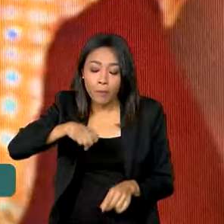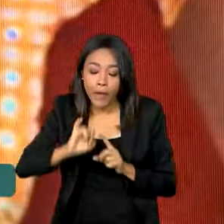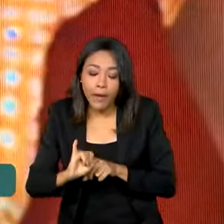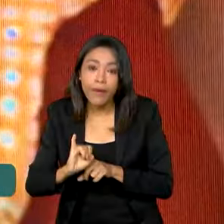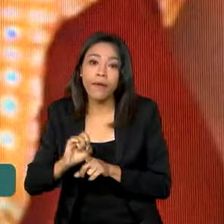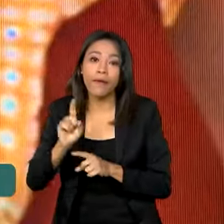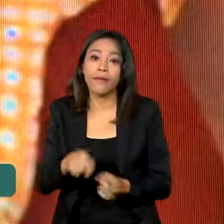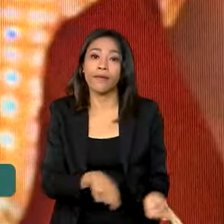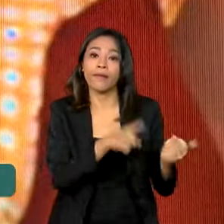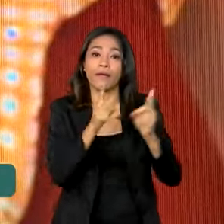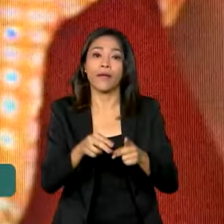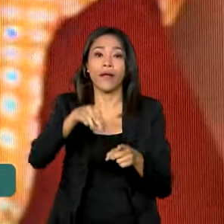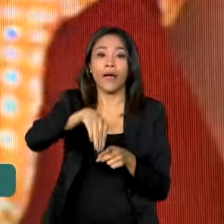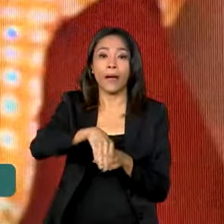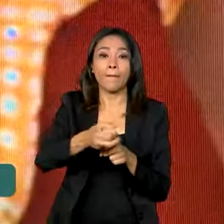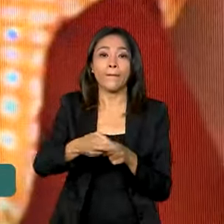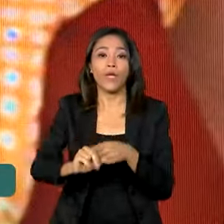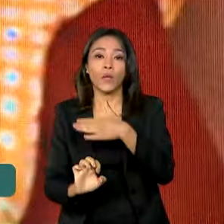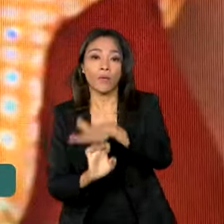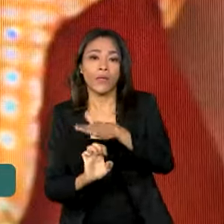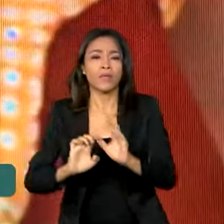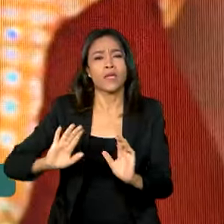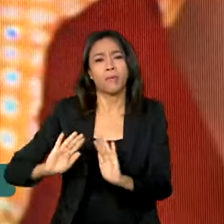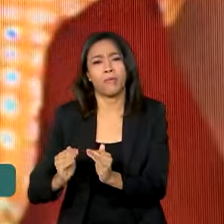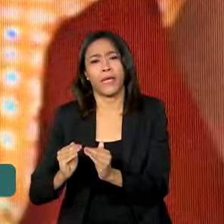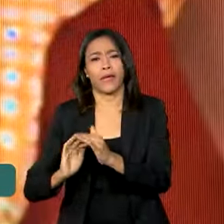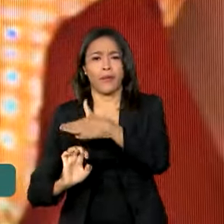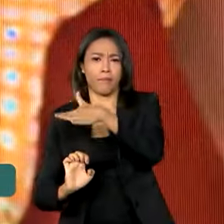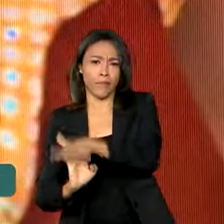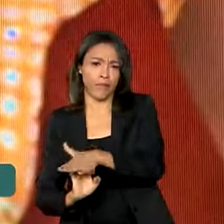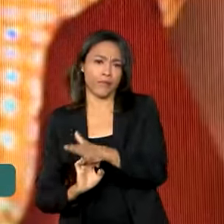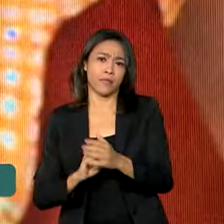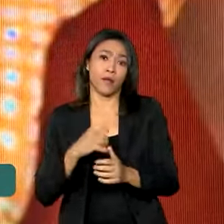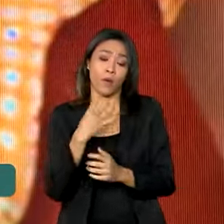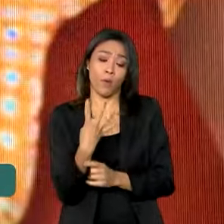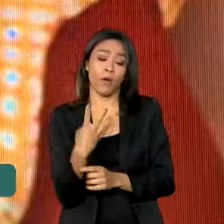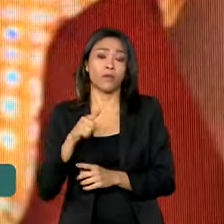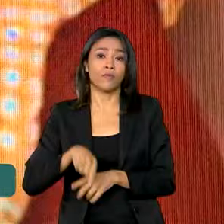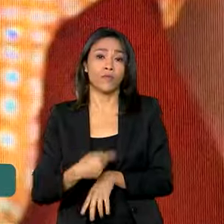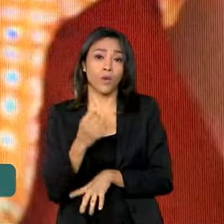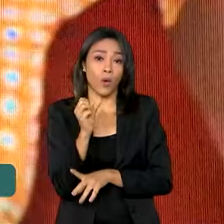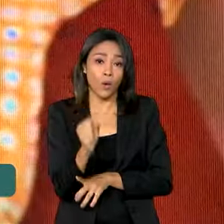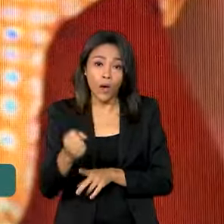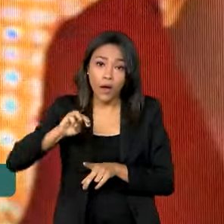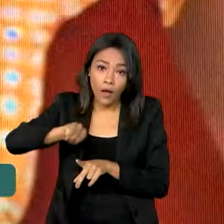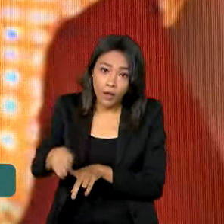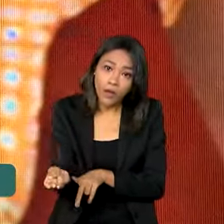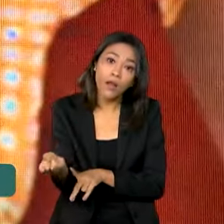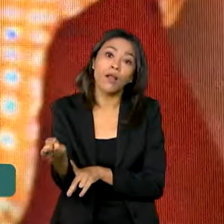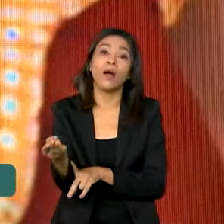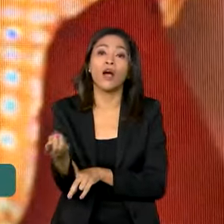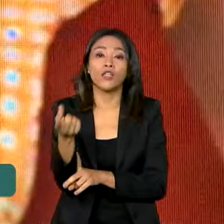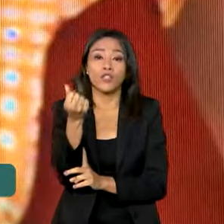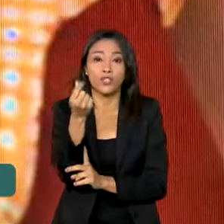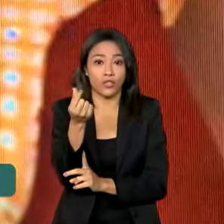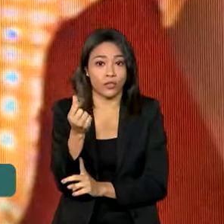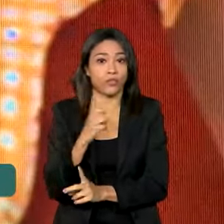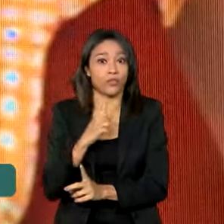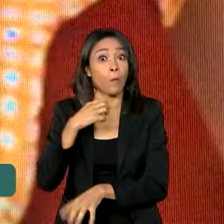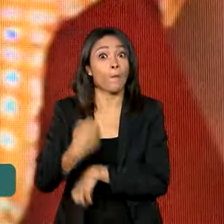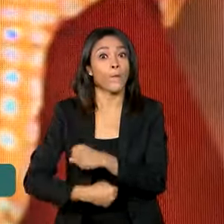a microempresa e a pequena empresa, até 4,8 milhões de receita bruta